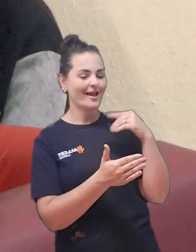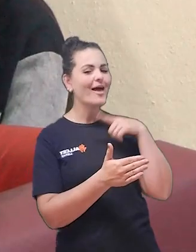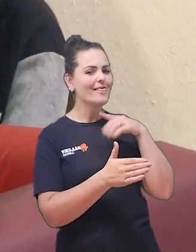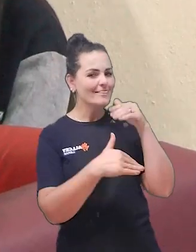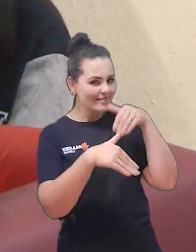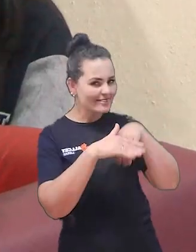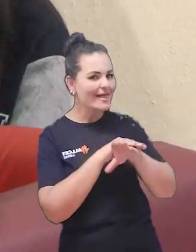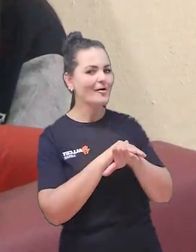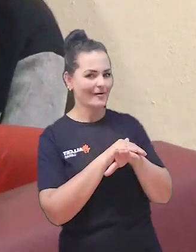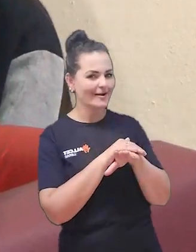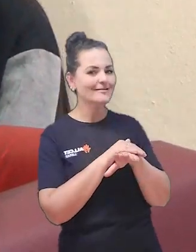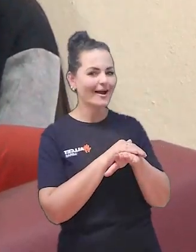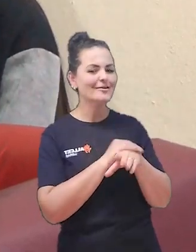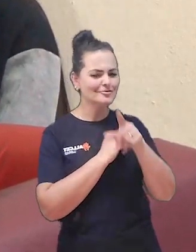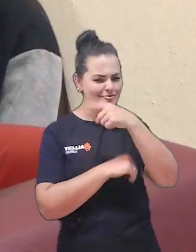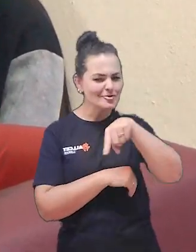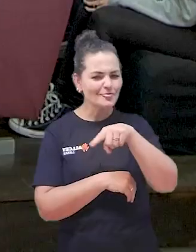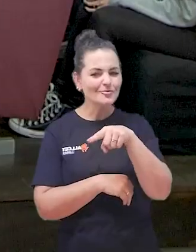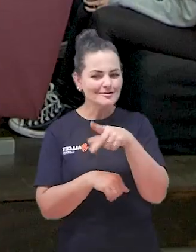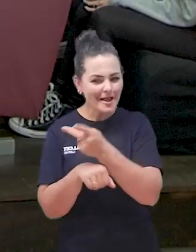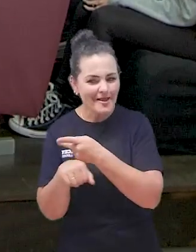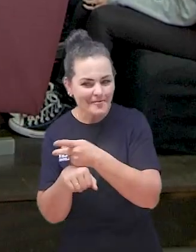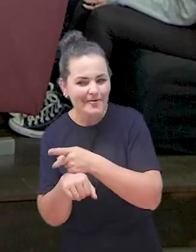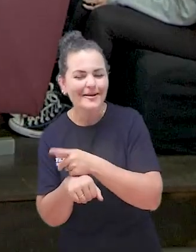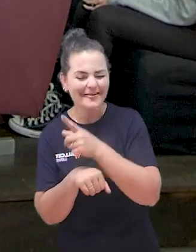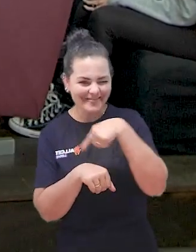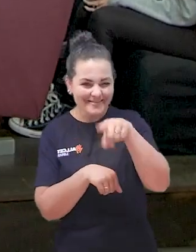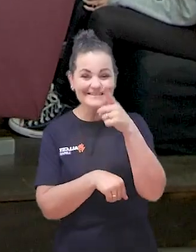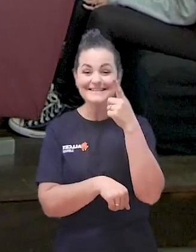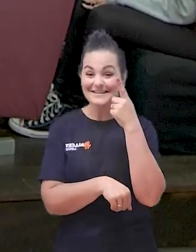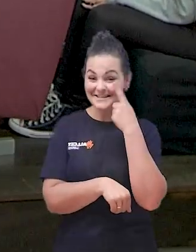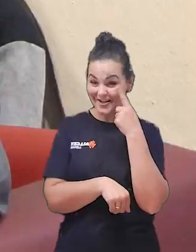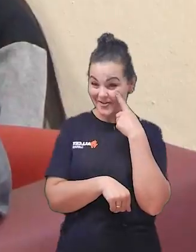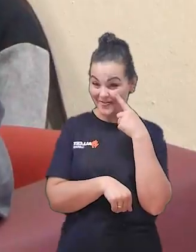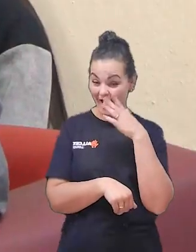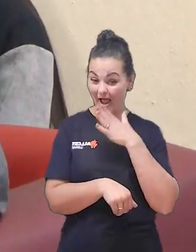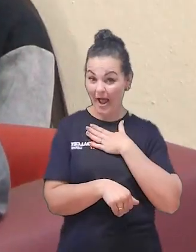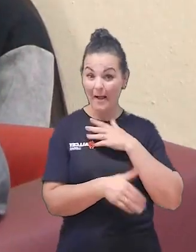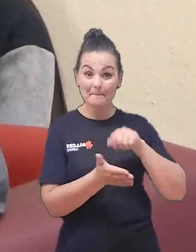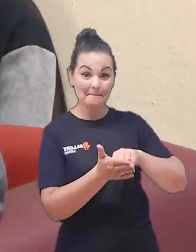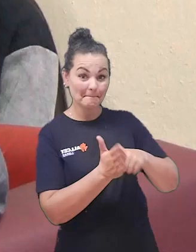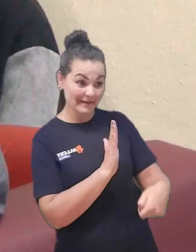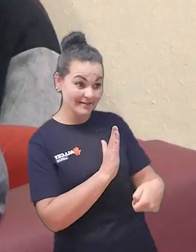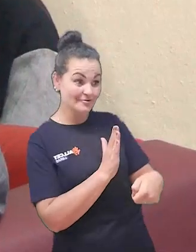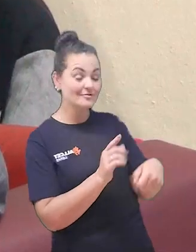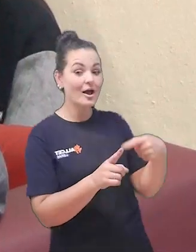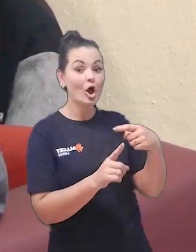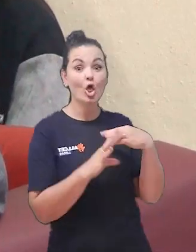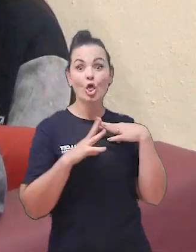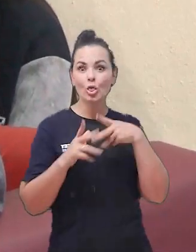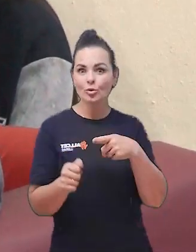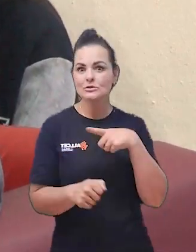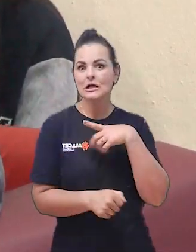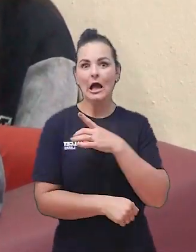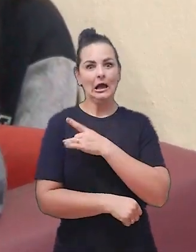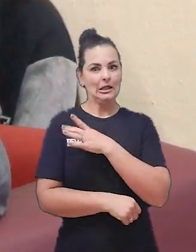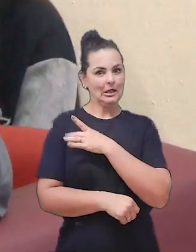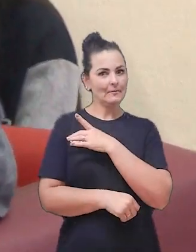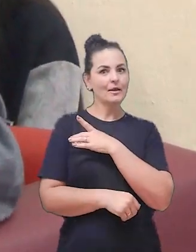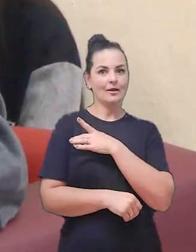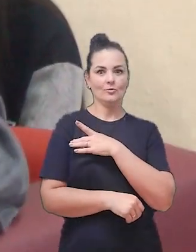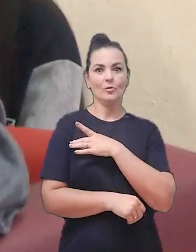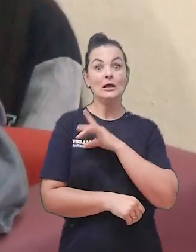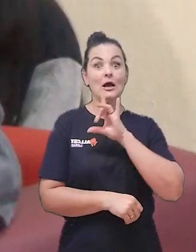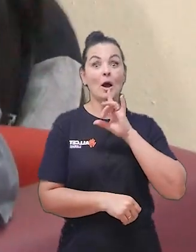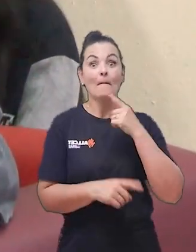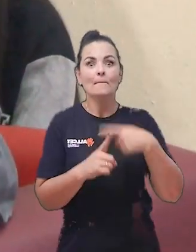guardado, se vocês procurarem, minha assinatura também está lá. Era um livro que todo mundo tinha medo, porque ficava marcado, que um aluno